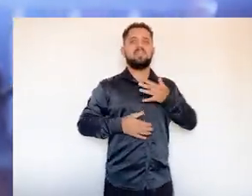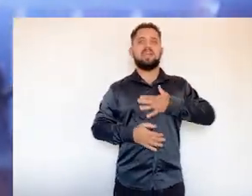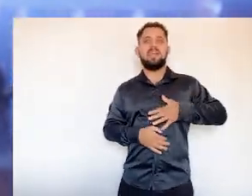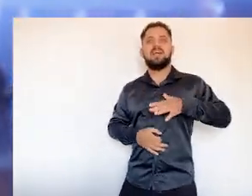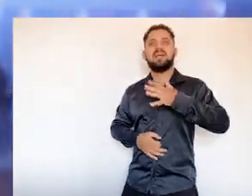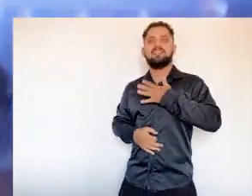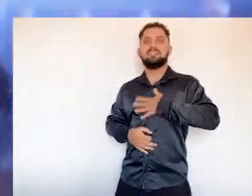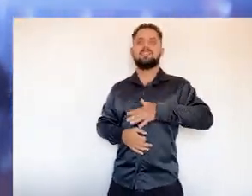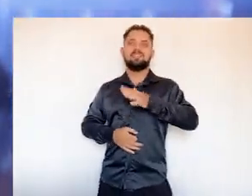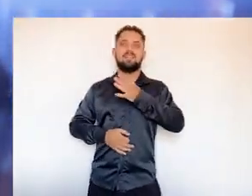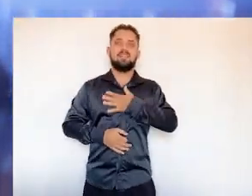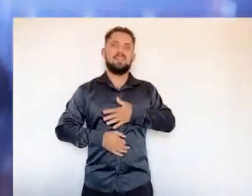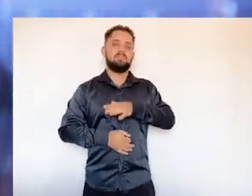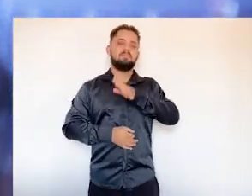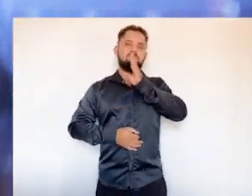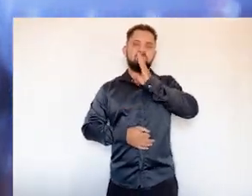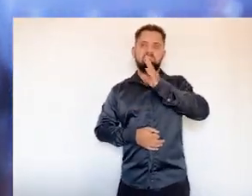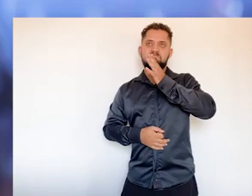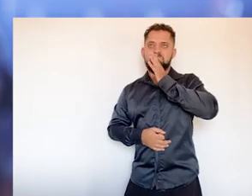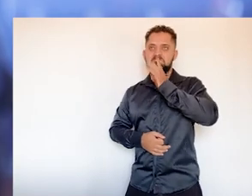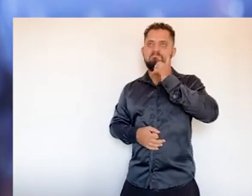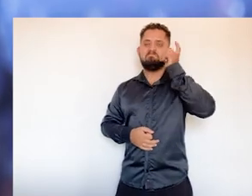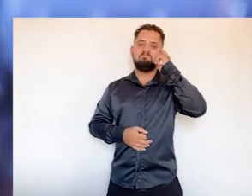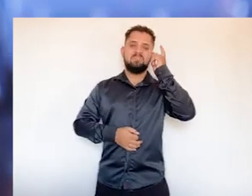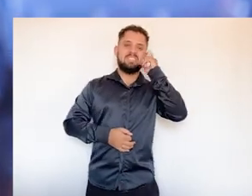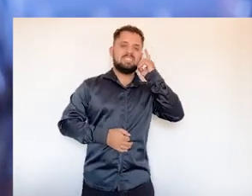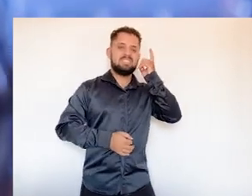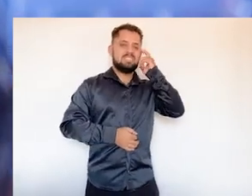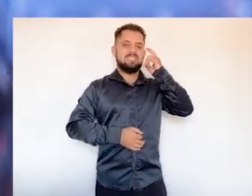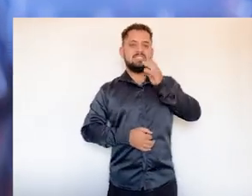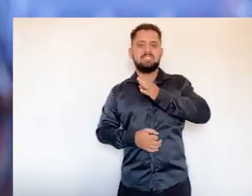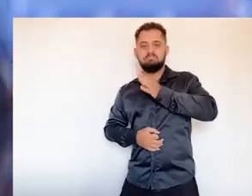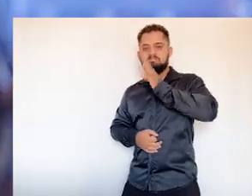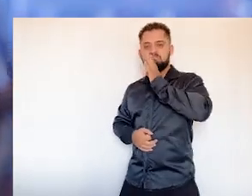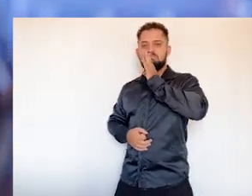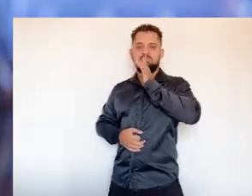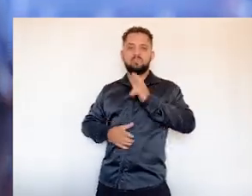Aonde vou voltar quando tudo